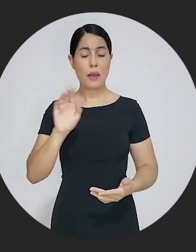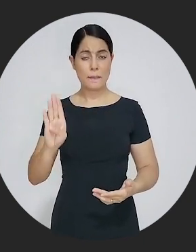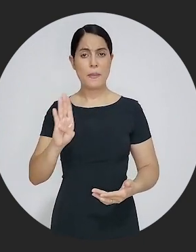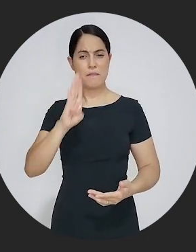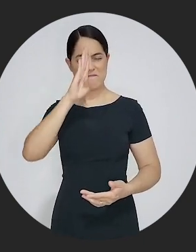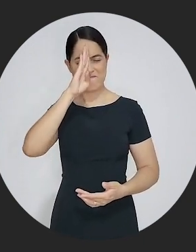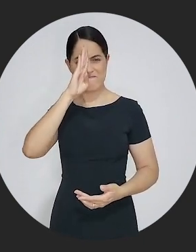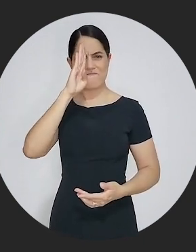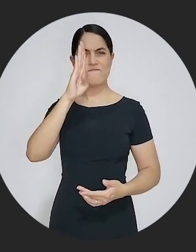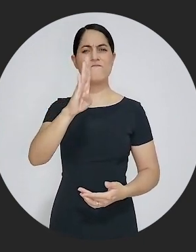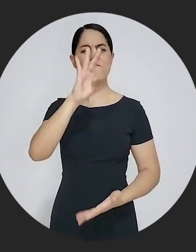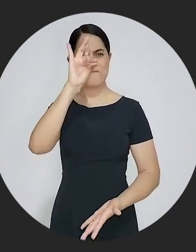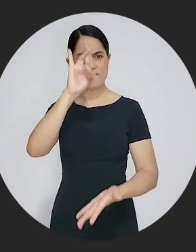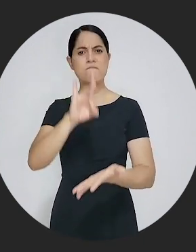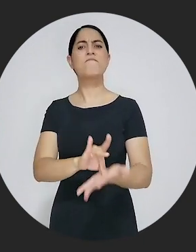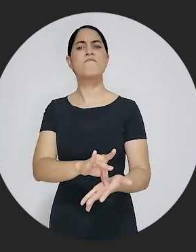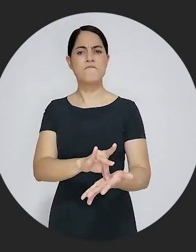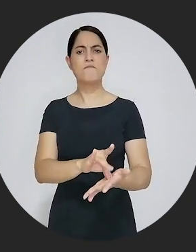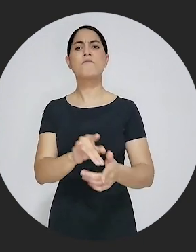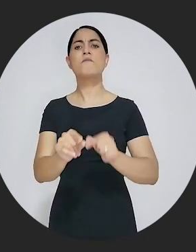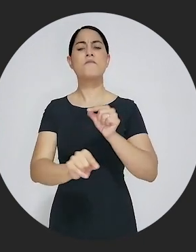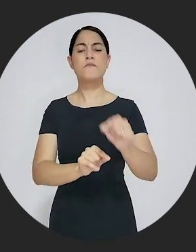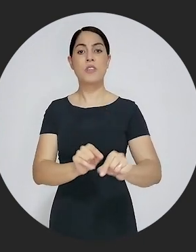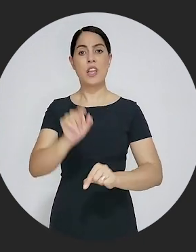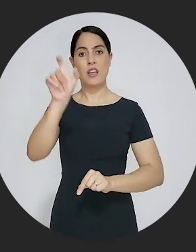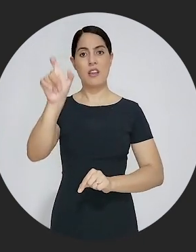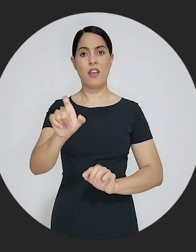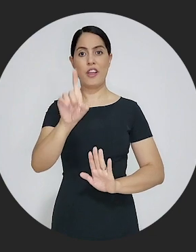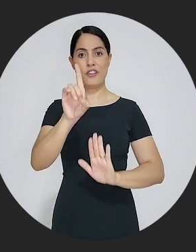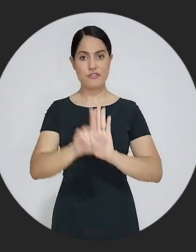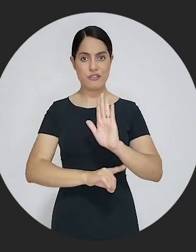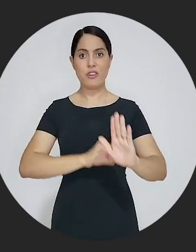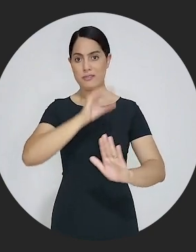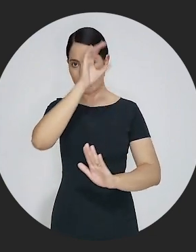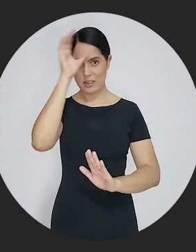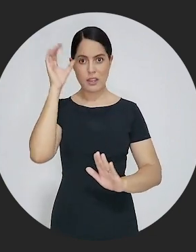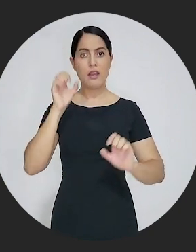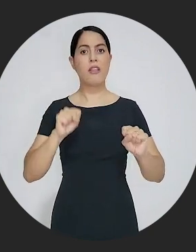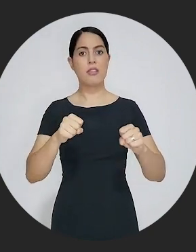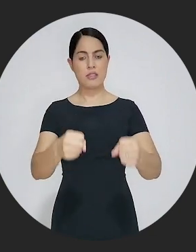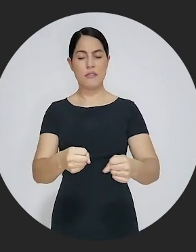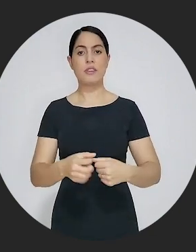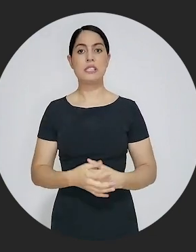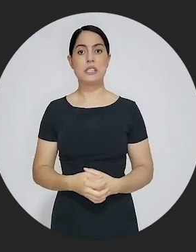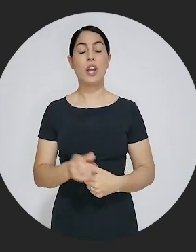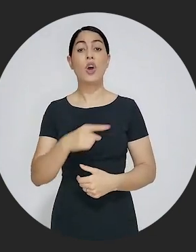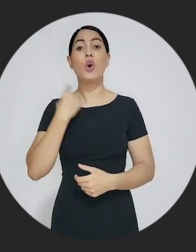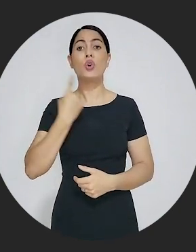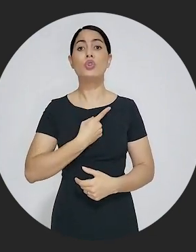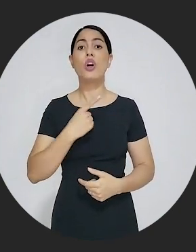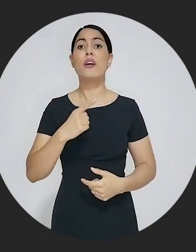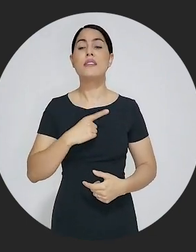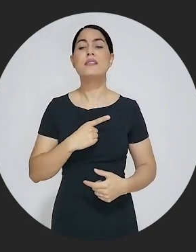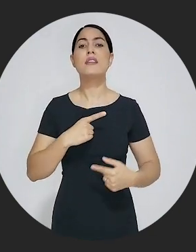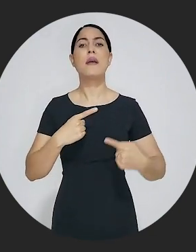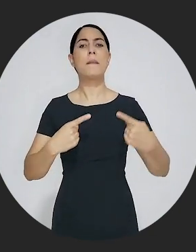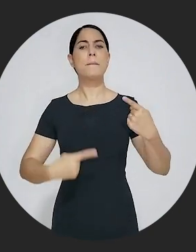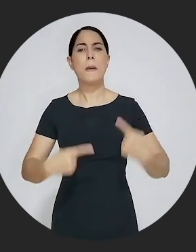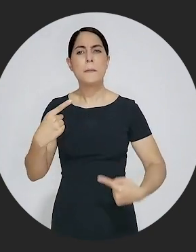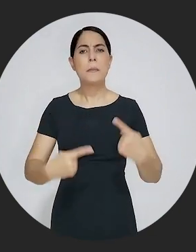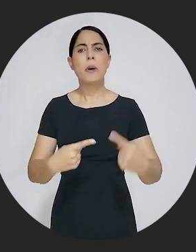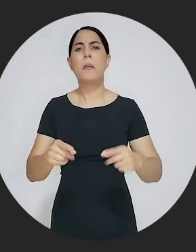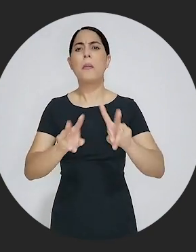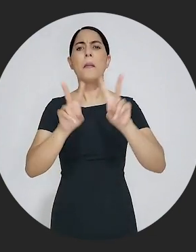há muitos anos, como um de seus pilares, efetivamente a defesa do direito do consumidor, o debate com relação